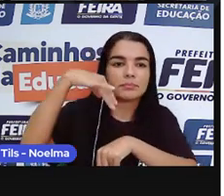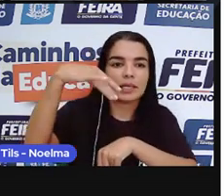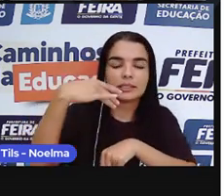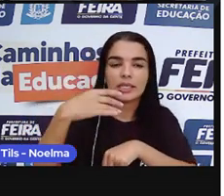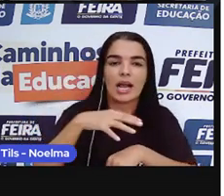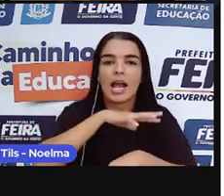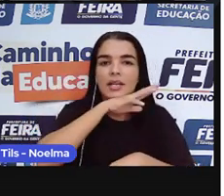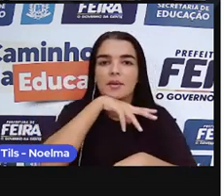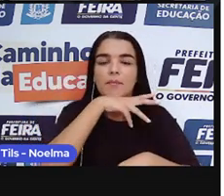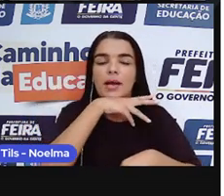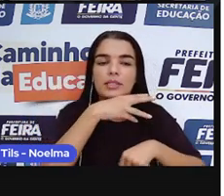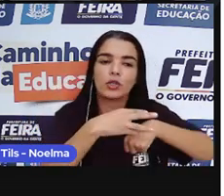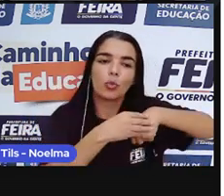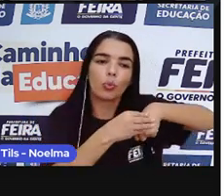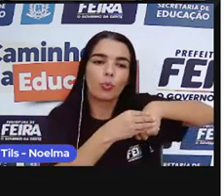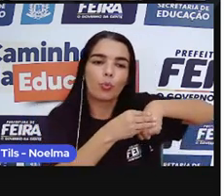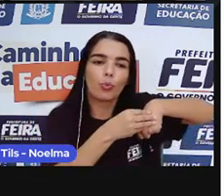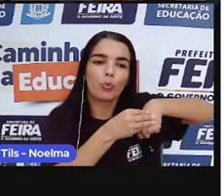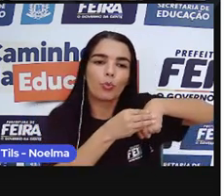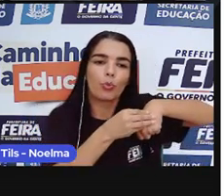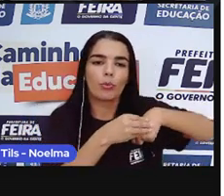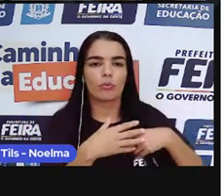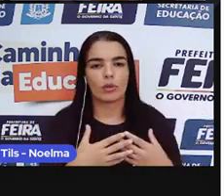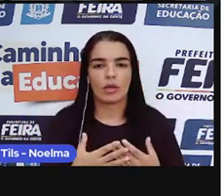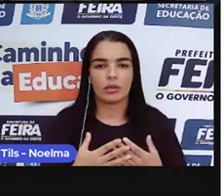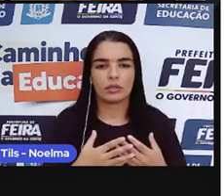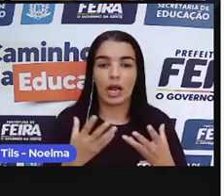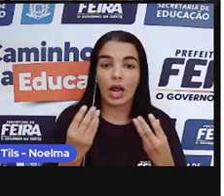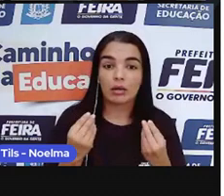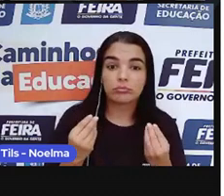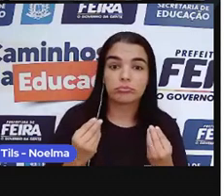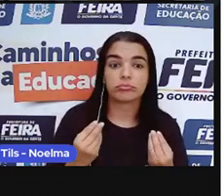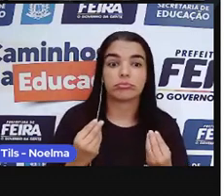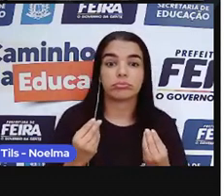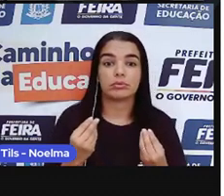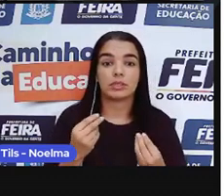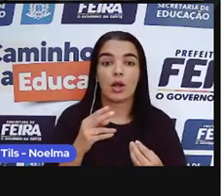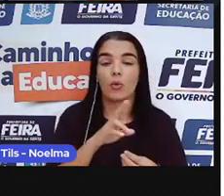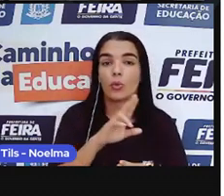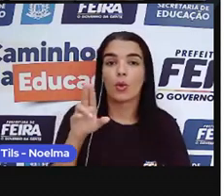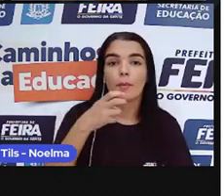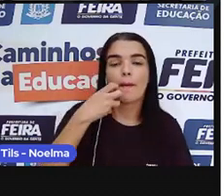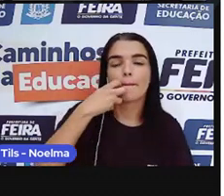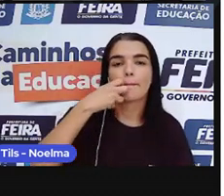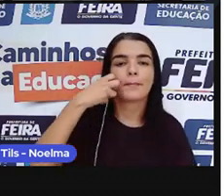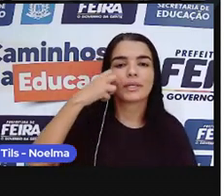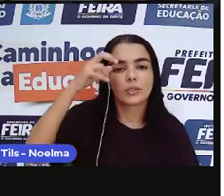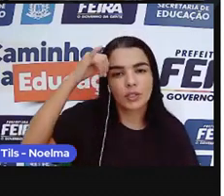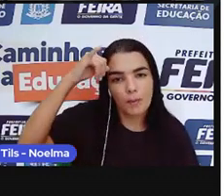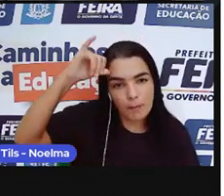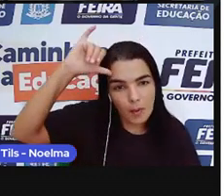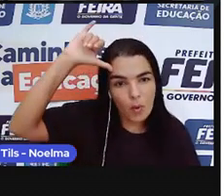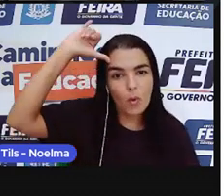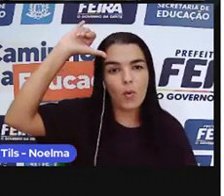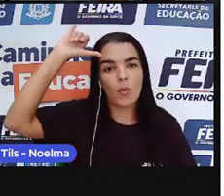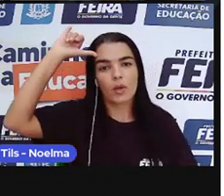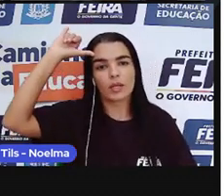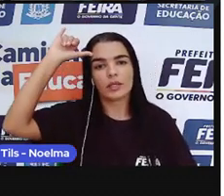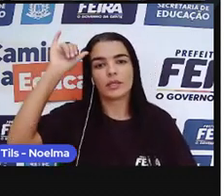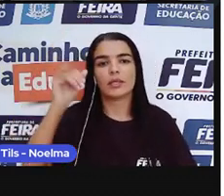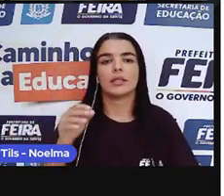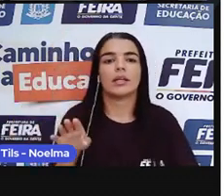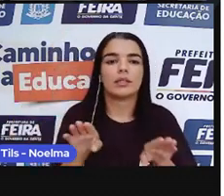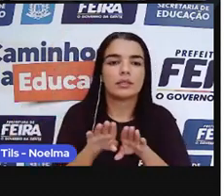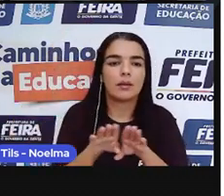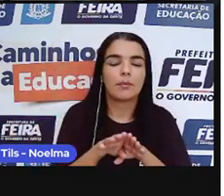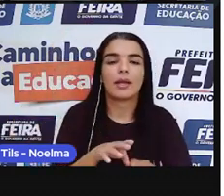pertencentes a essa fauna amazônica, o peixe-boi da Amazônica, o boto vermelho, a lontra, a